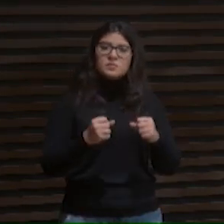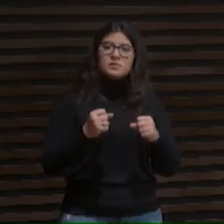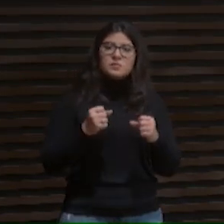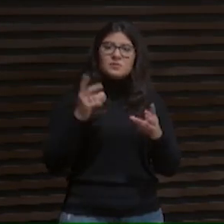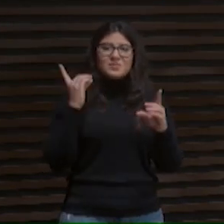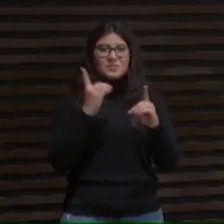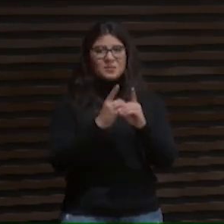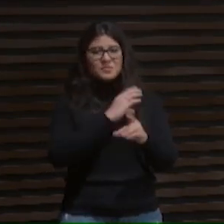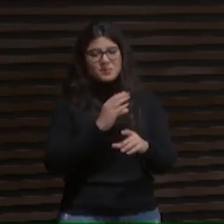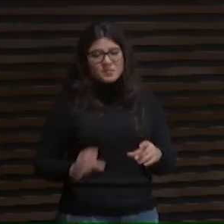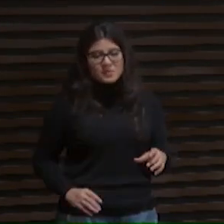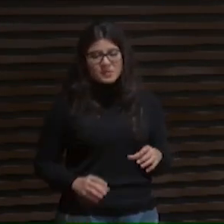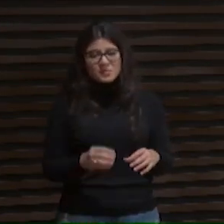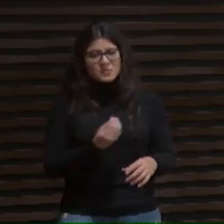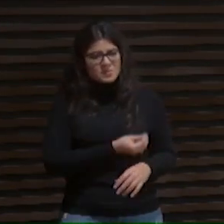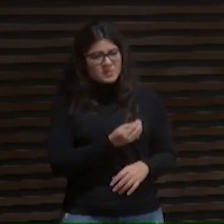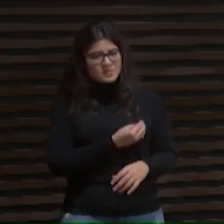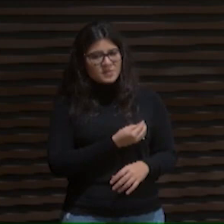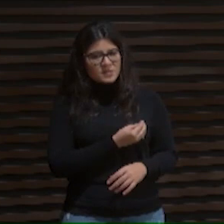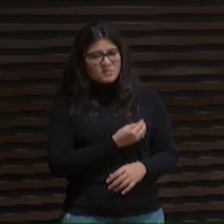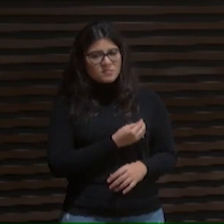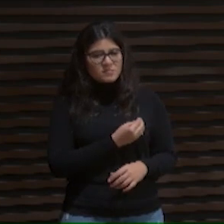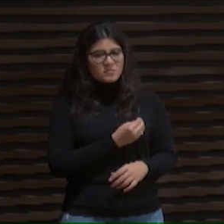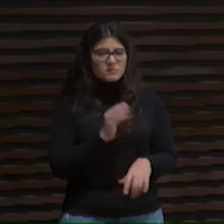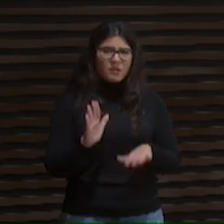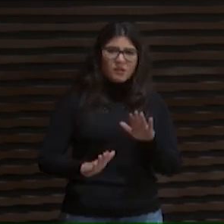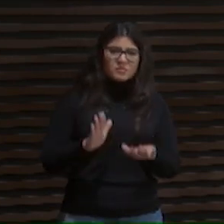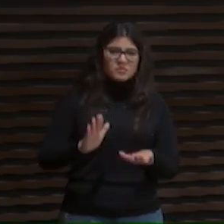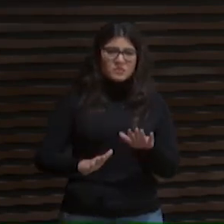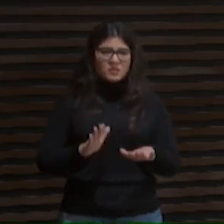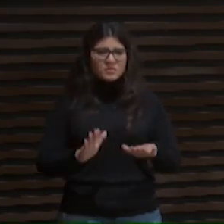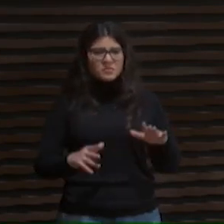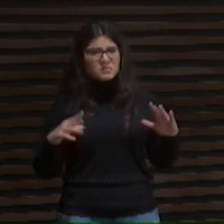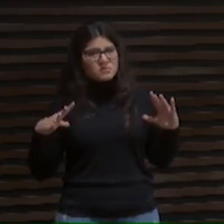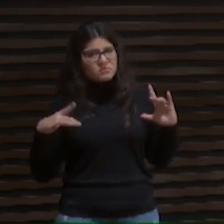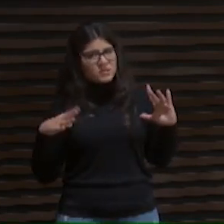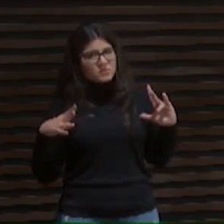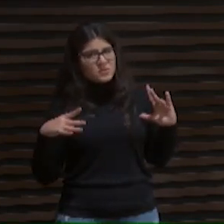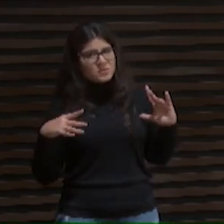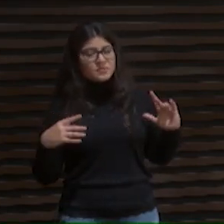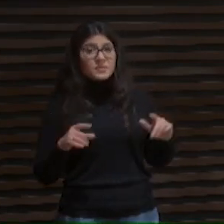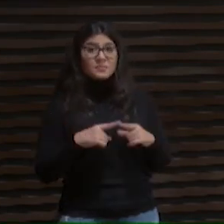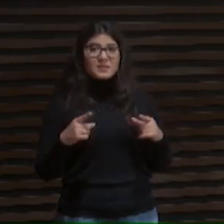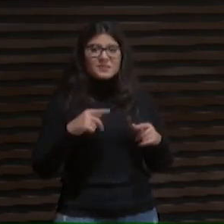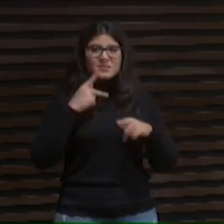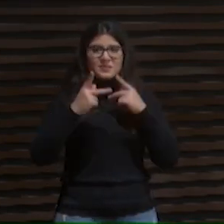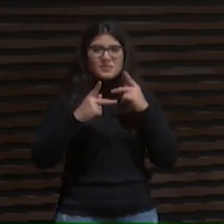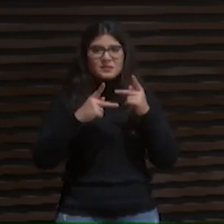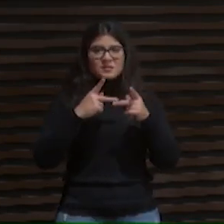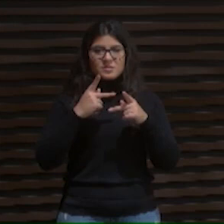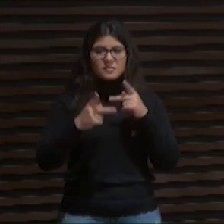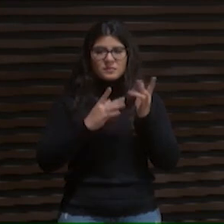vida moderadamente sem sofrimentos. Apesar que a vida vem, né? Jesus diz, neste mundo passarei